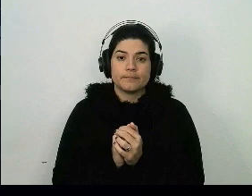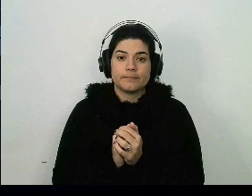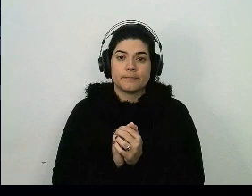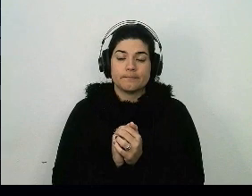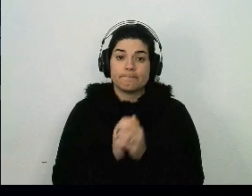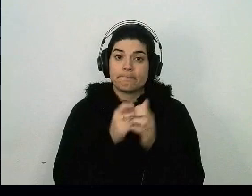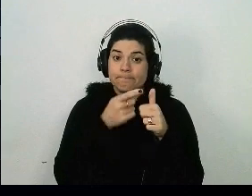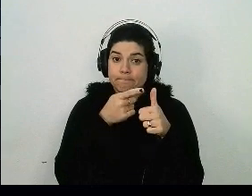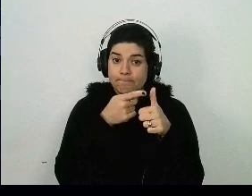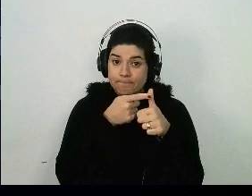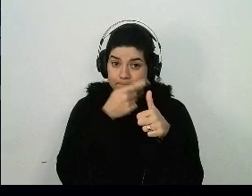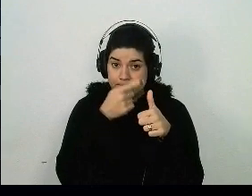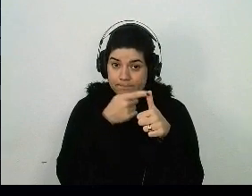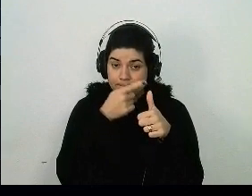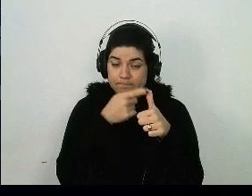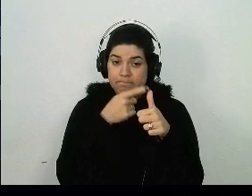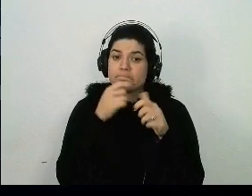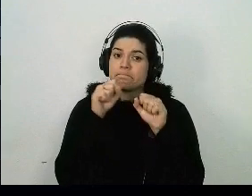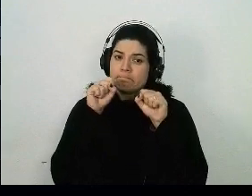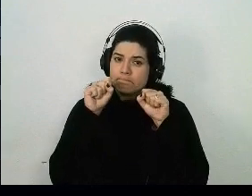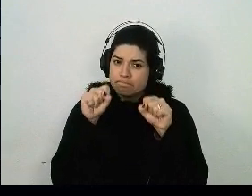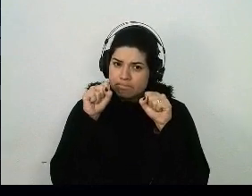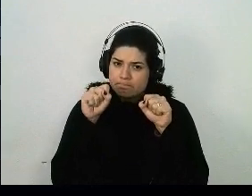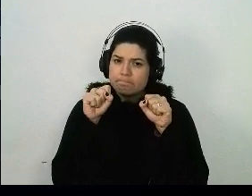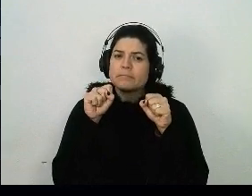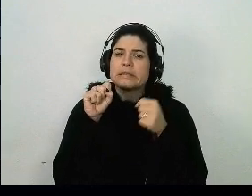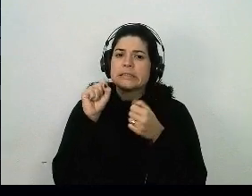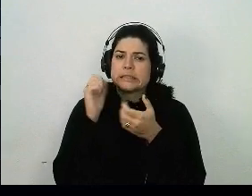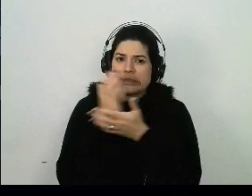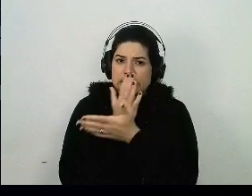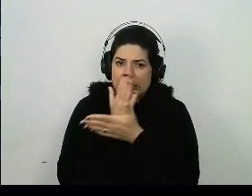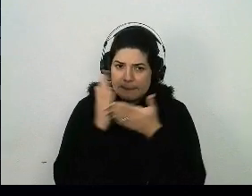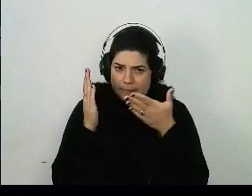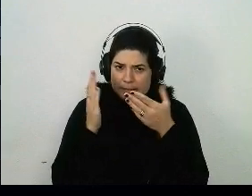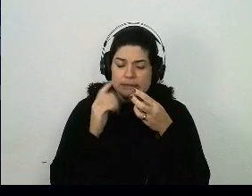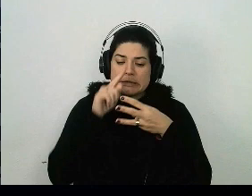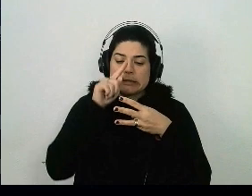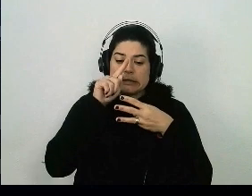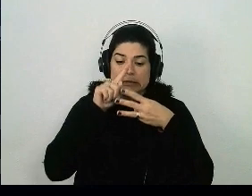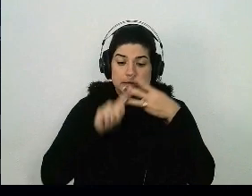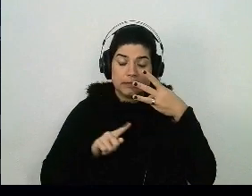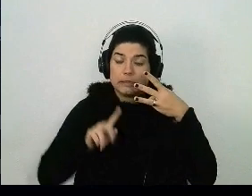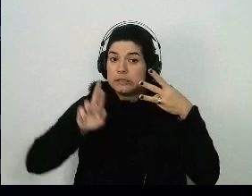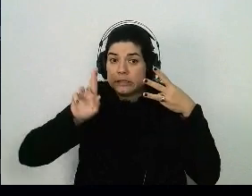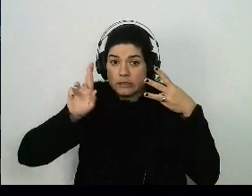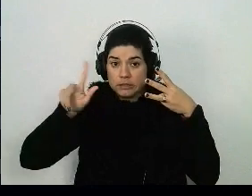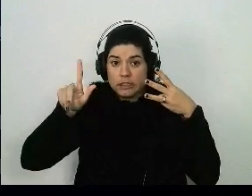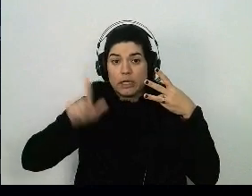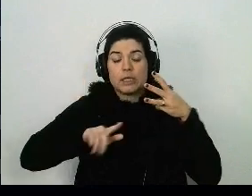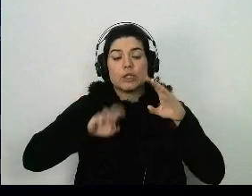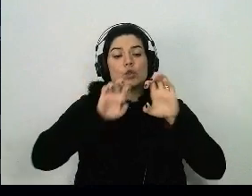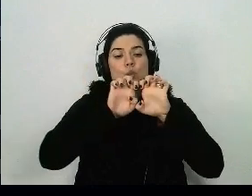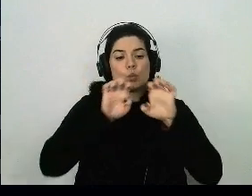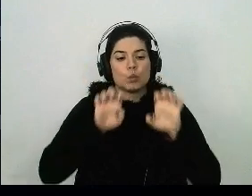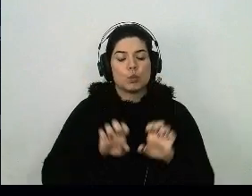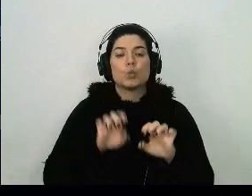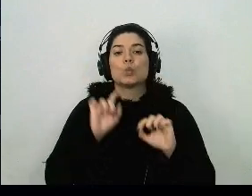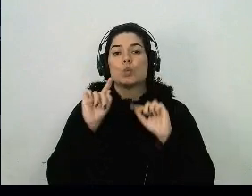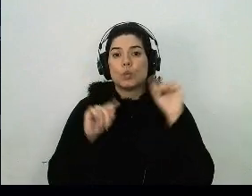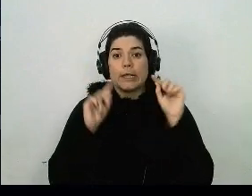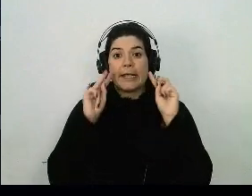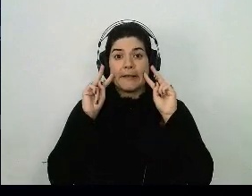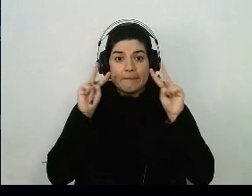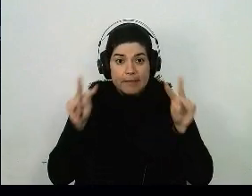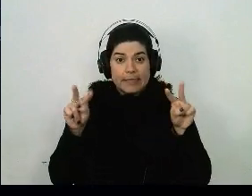Primeiramente, a gente pode classificar nossos dados como três tipos de dados diferentes, que são os estruturados, que é o que a gente vê de forma